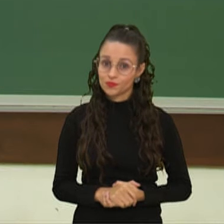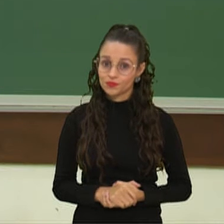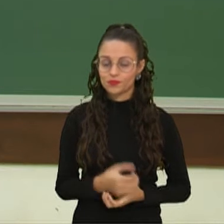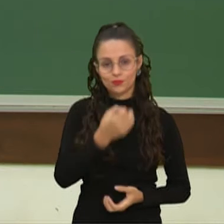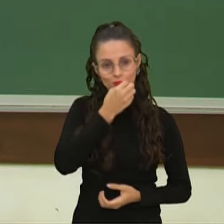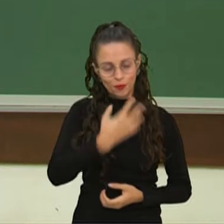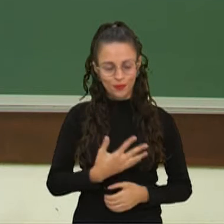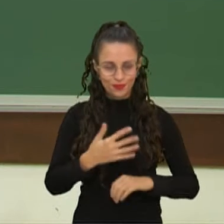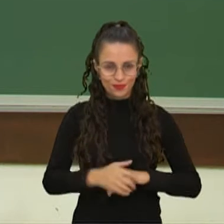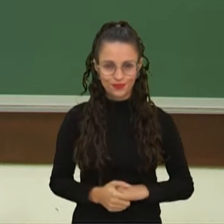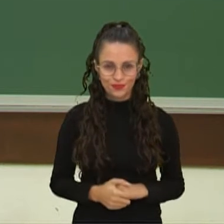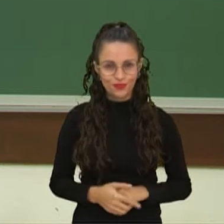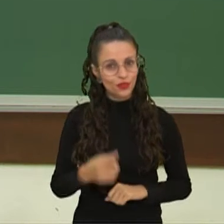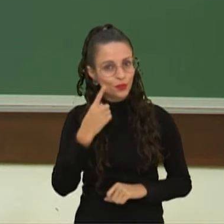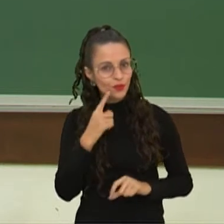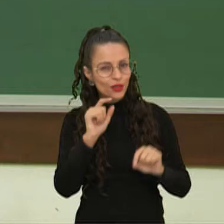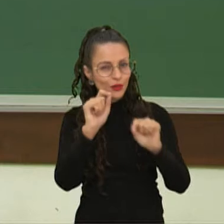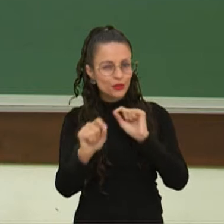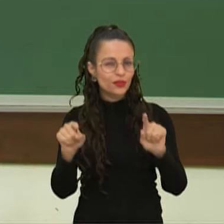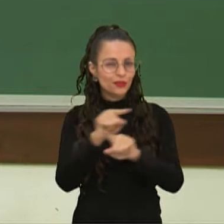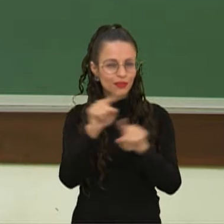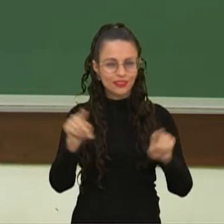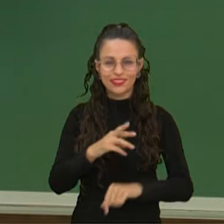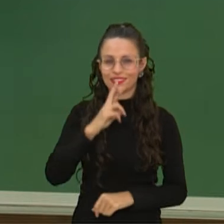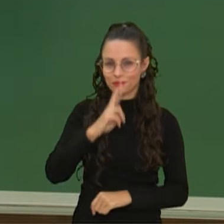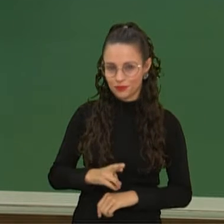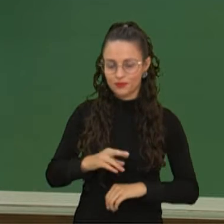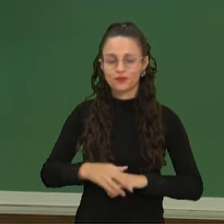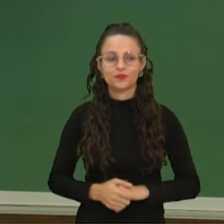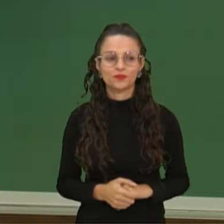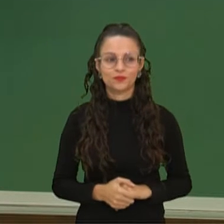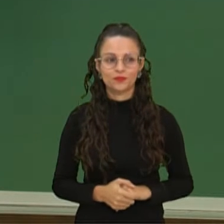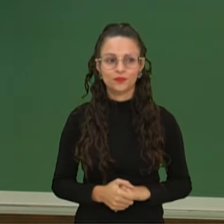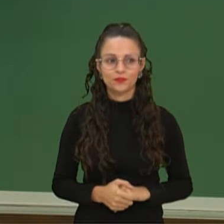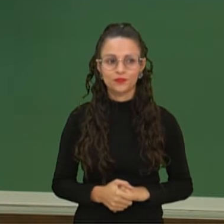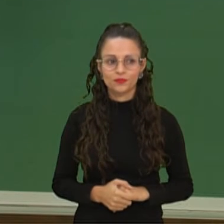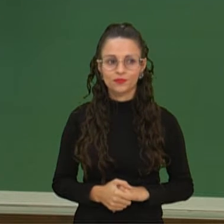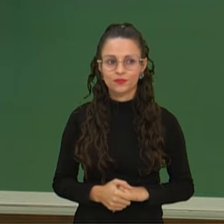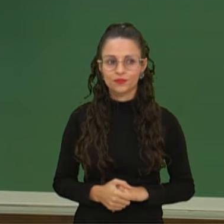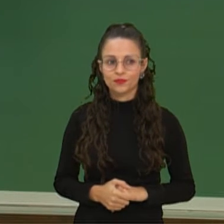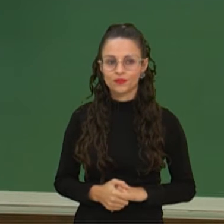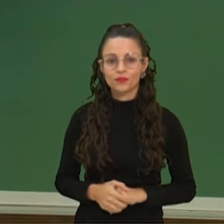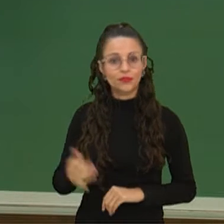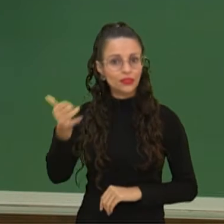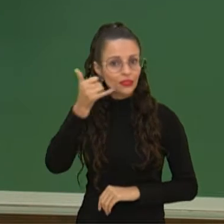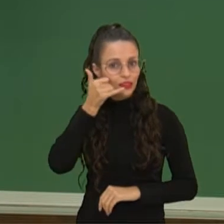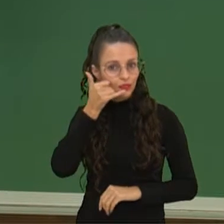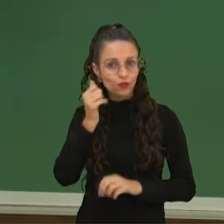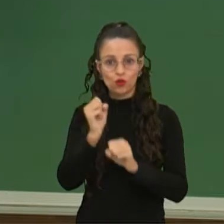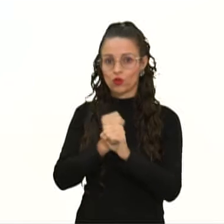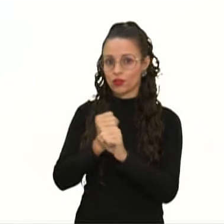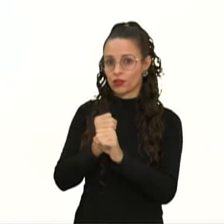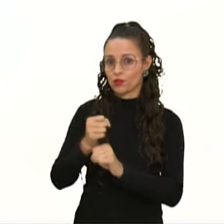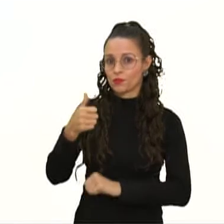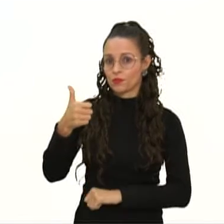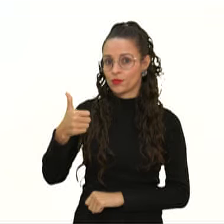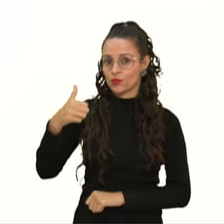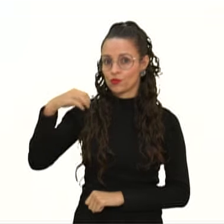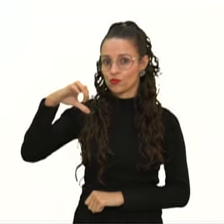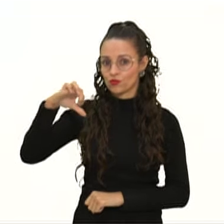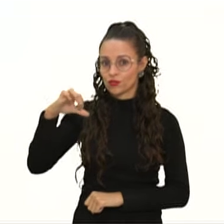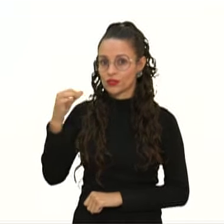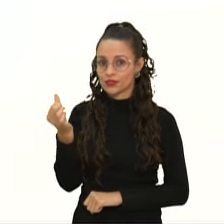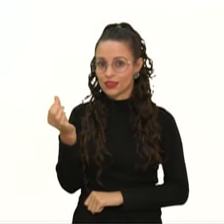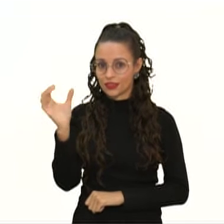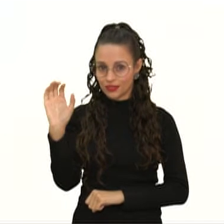Bom, vamos ver o que que vocês responderam. In 1960, the telephone. Em 1960, o